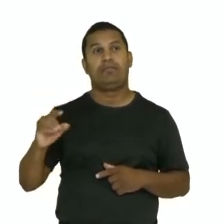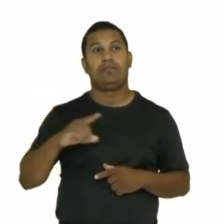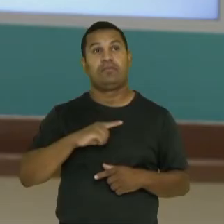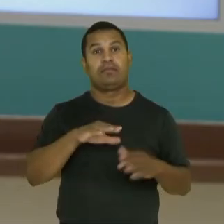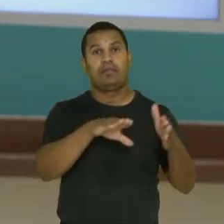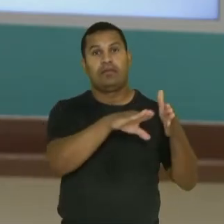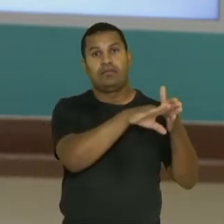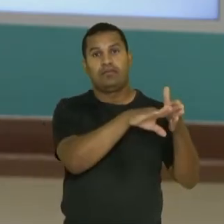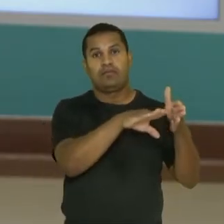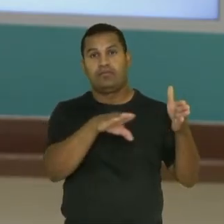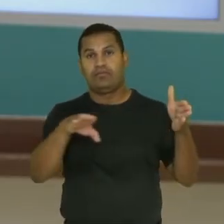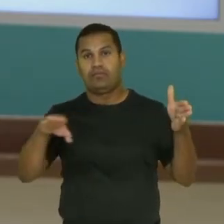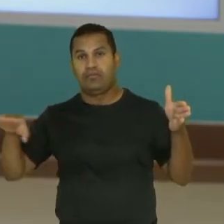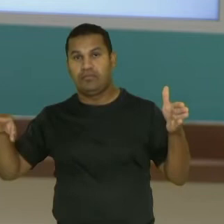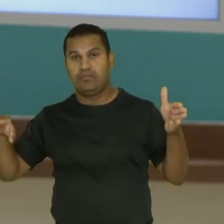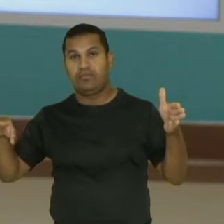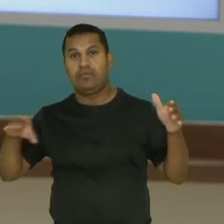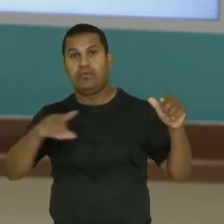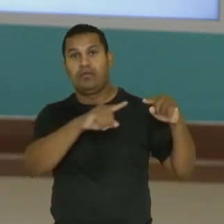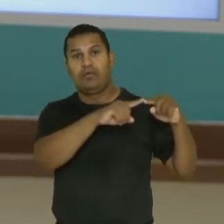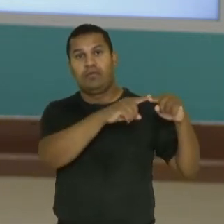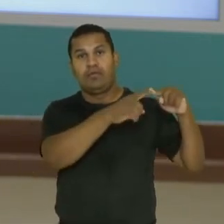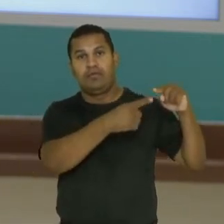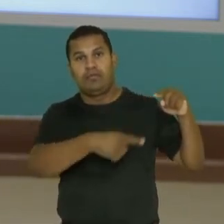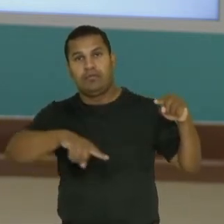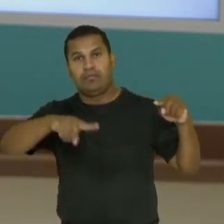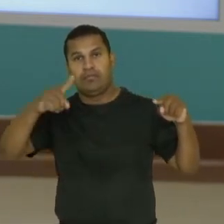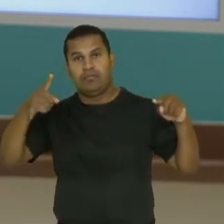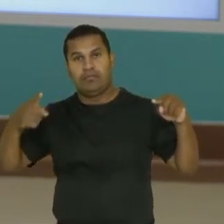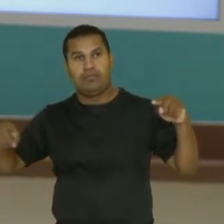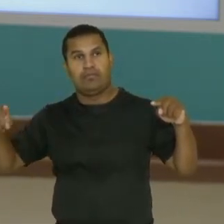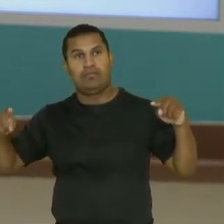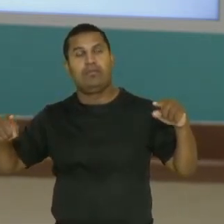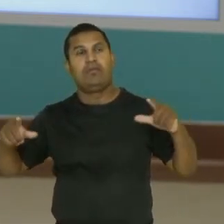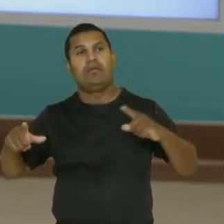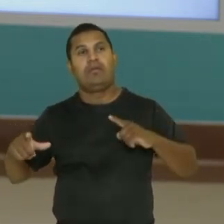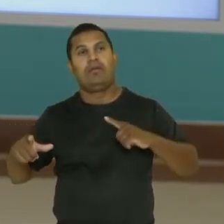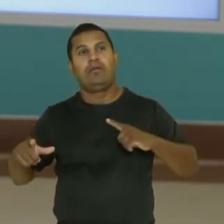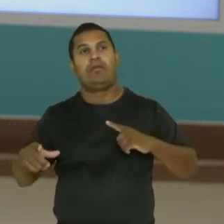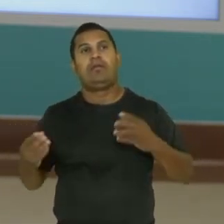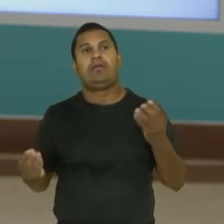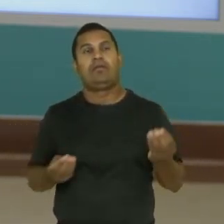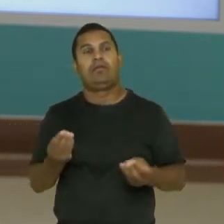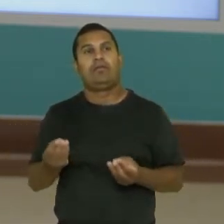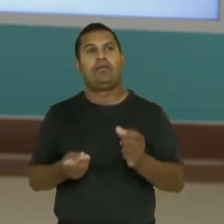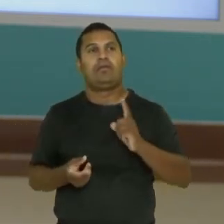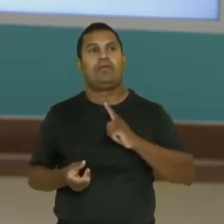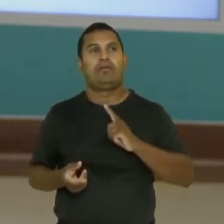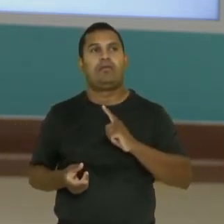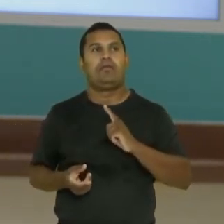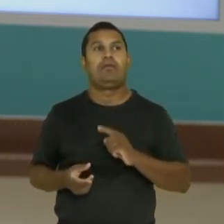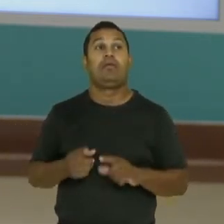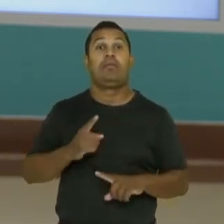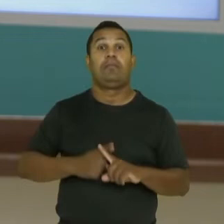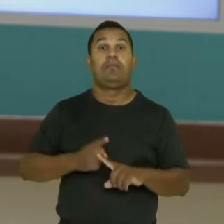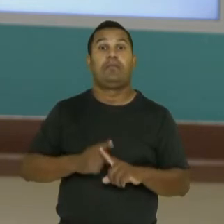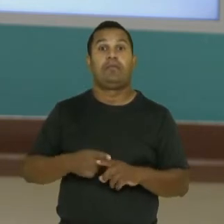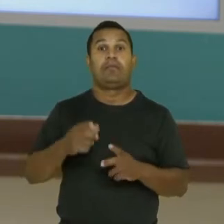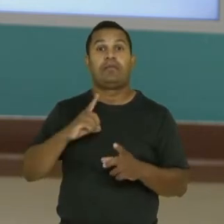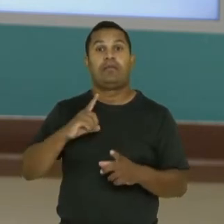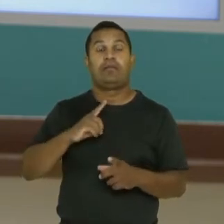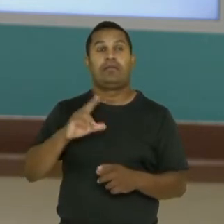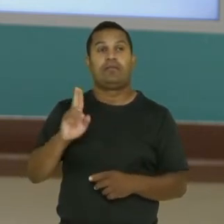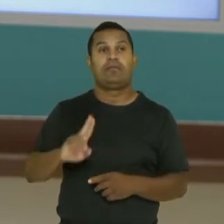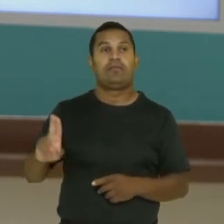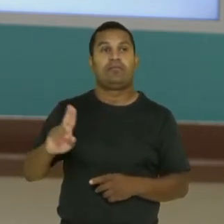Então, observe como que eu faço esse deslocamento do gráfico quando eu altero o parâmetro